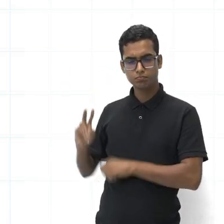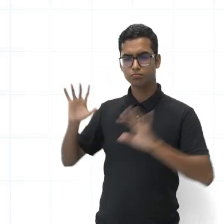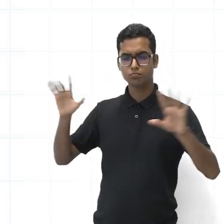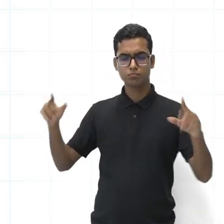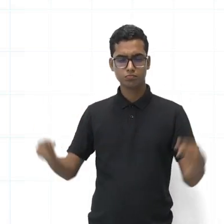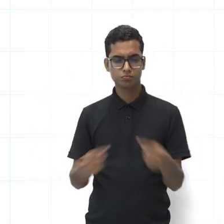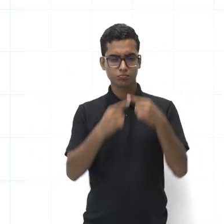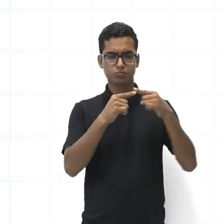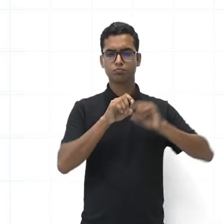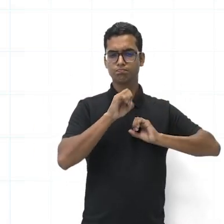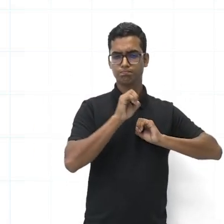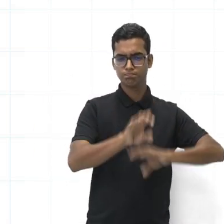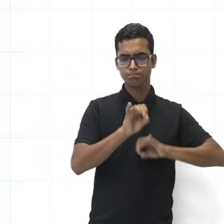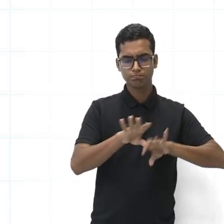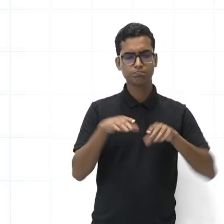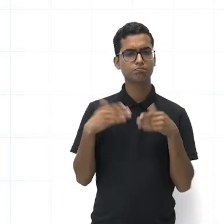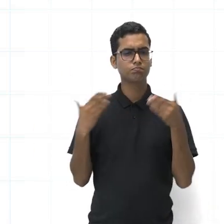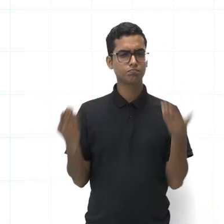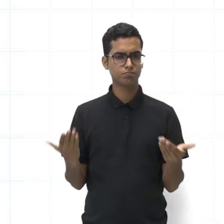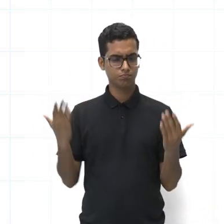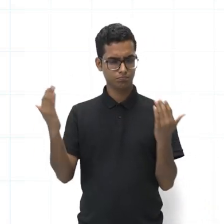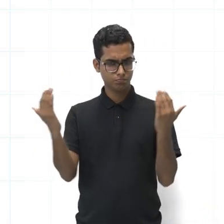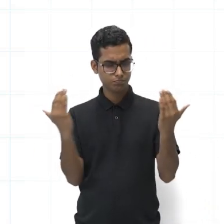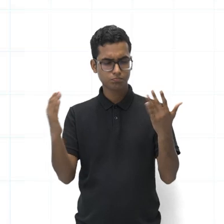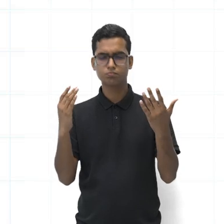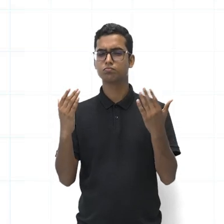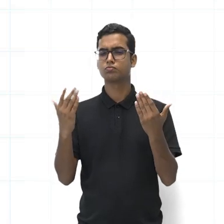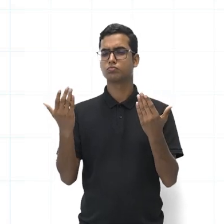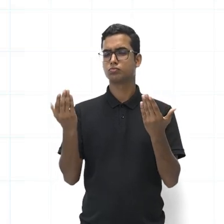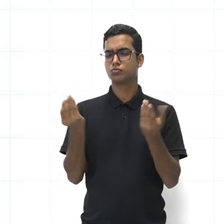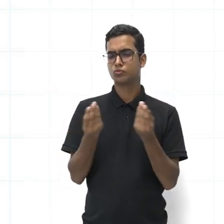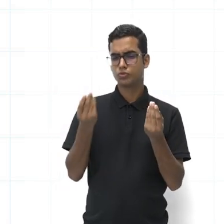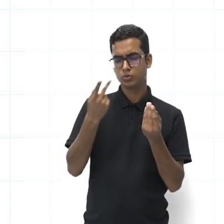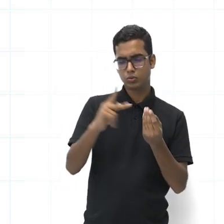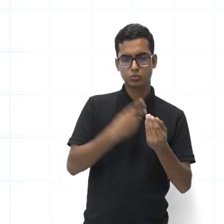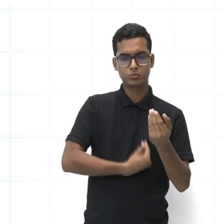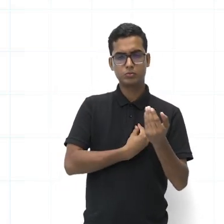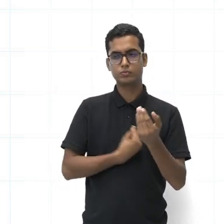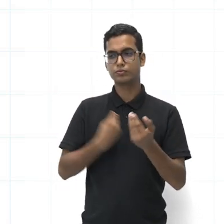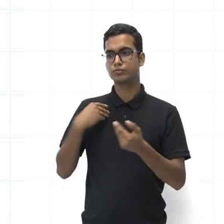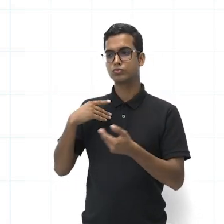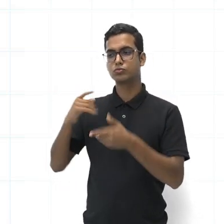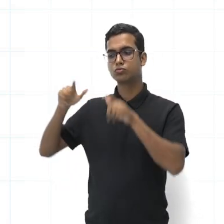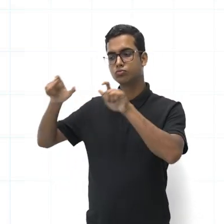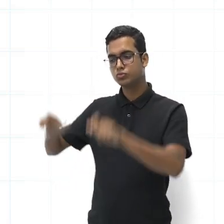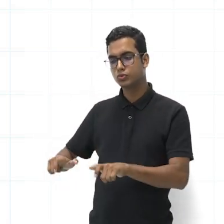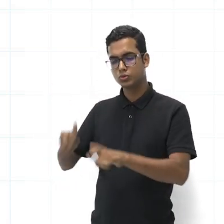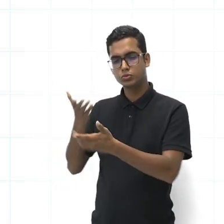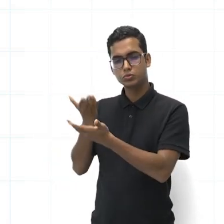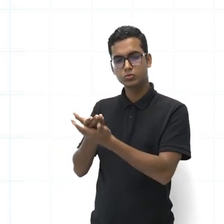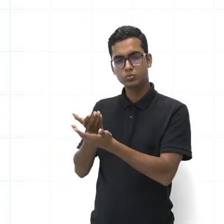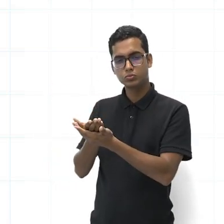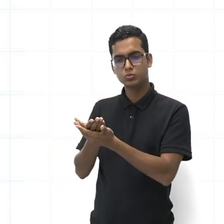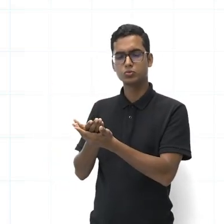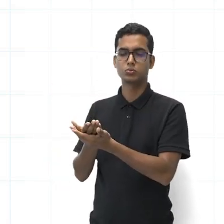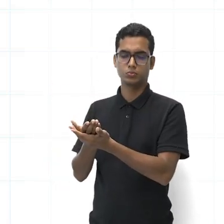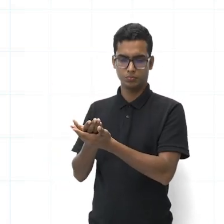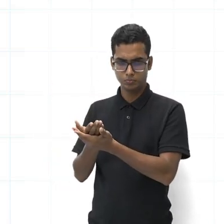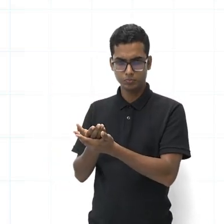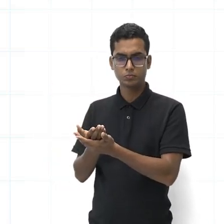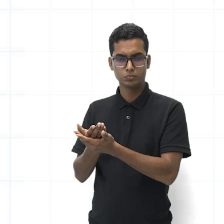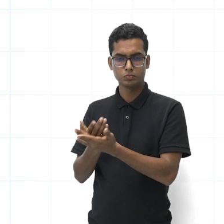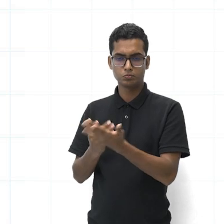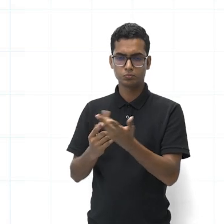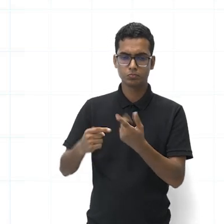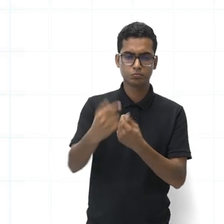educação, né? Qual é o panorama assim da sua educação, de onde você veio e tudo mais. Aí nós vamos ter nesse